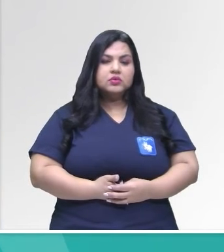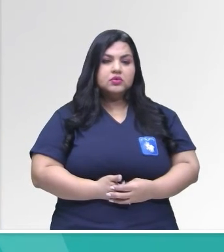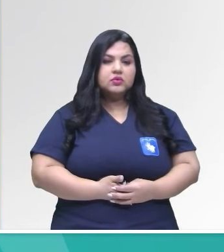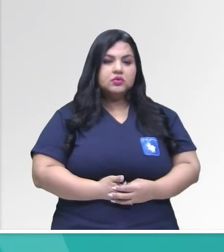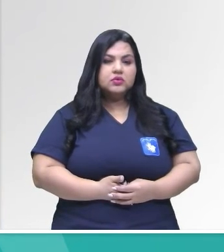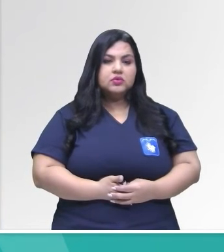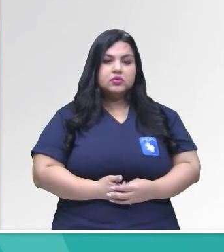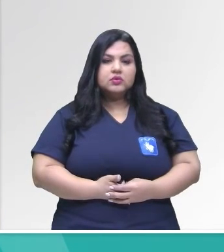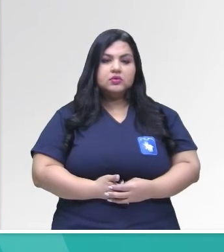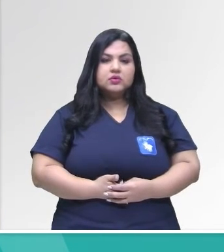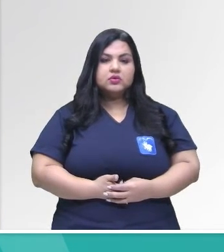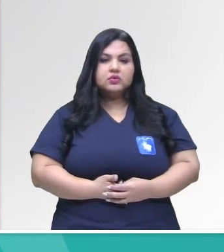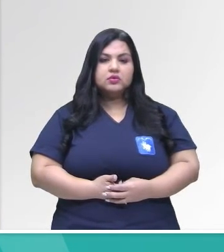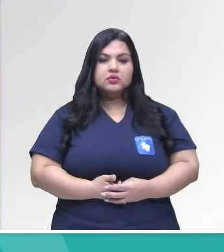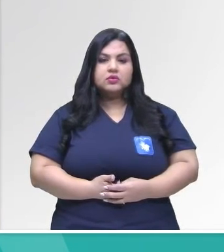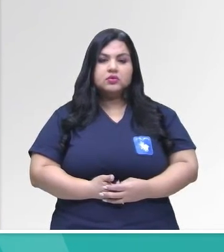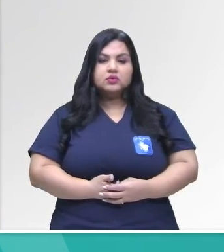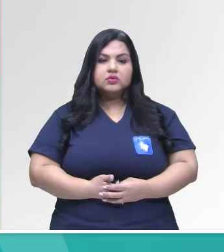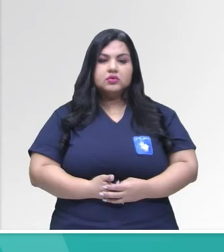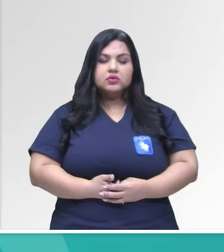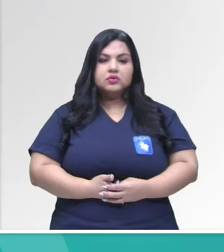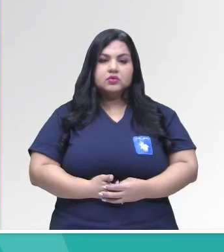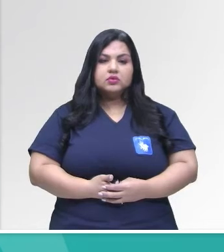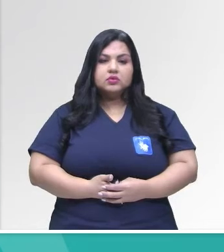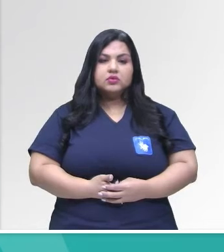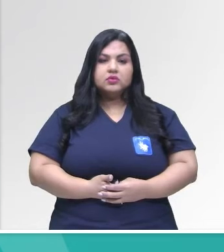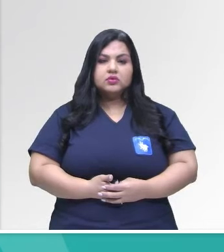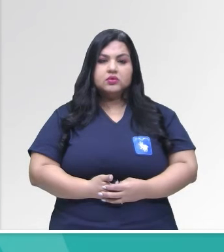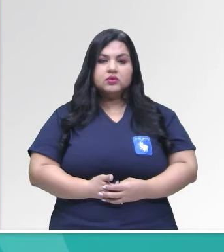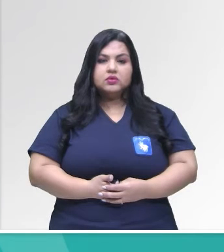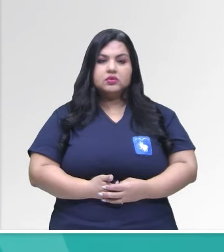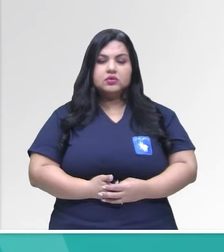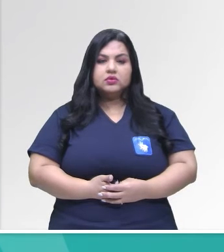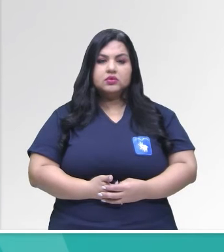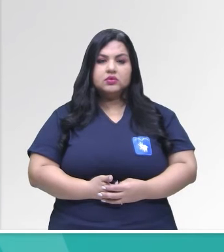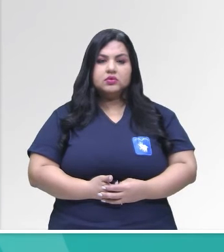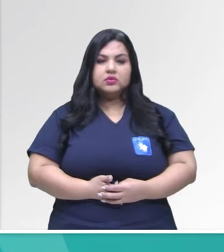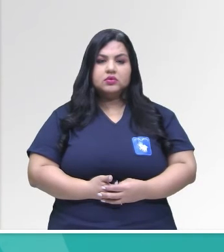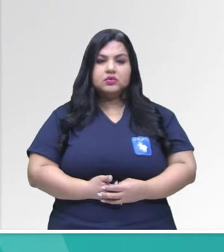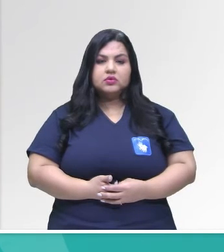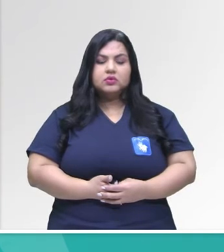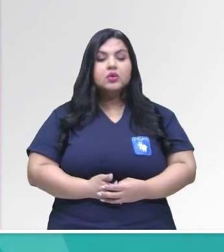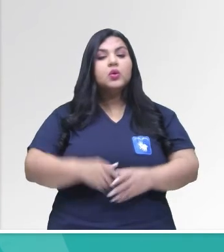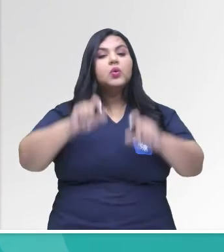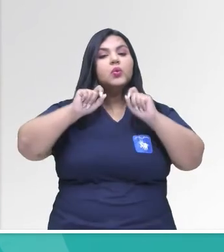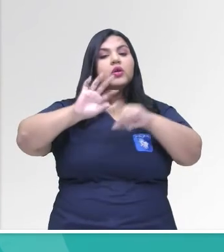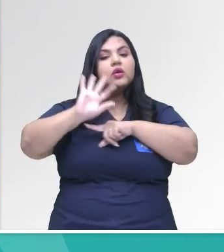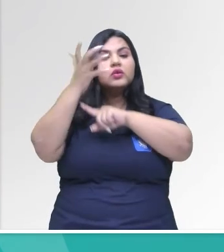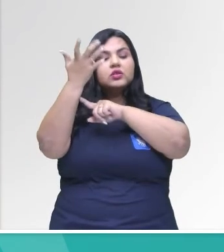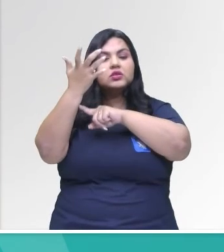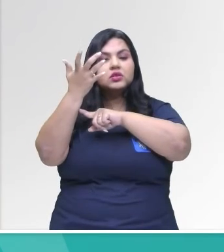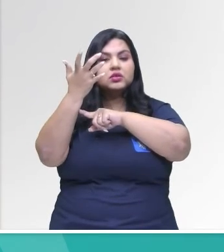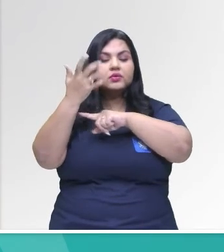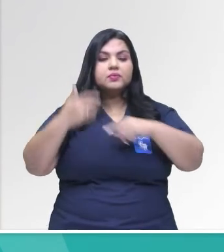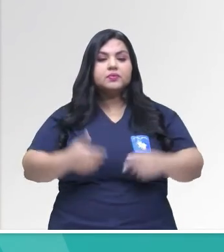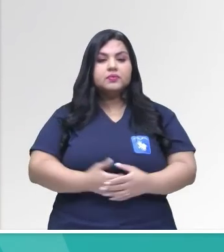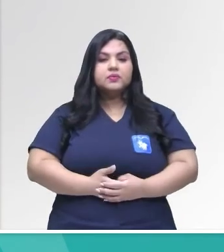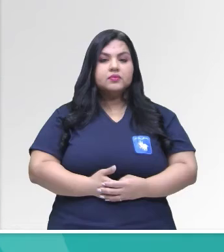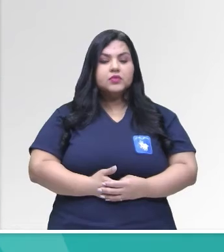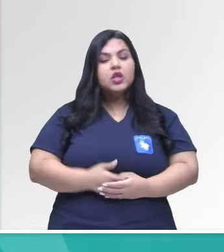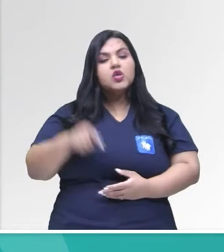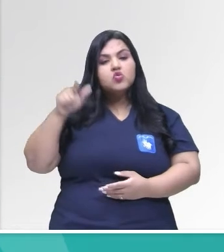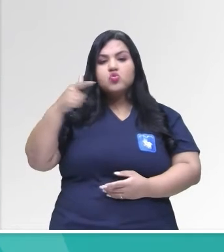the property of cathodic ray tubes. O que aconteceu? Esse